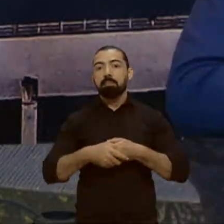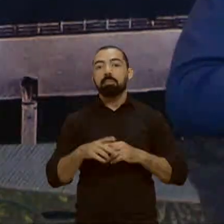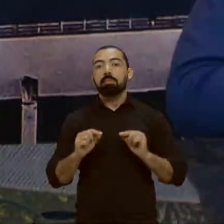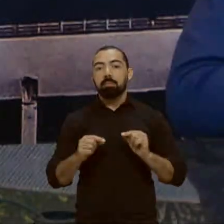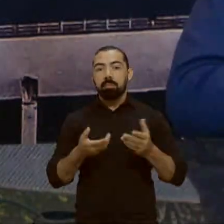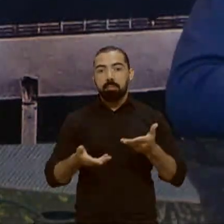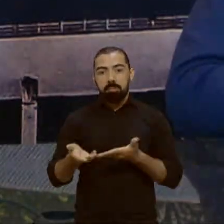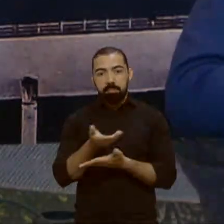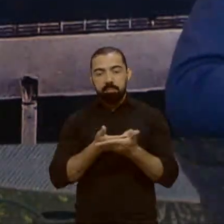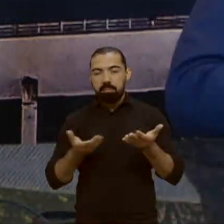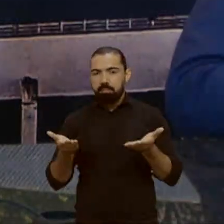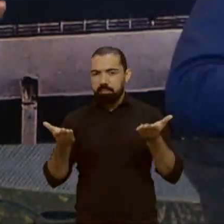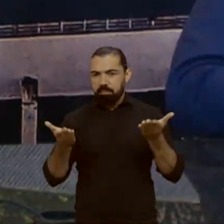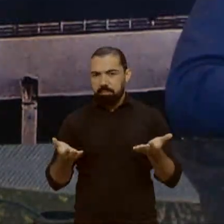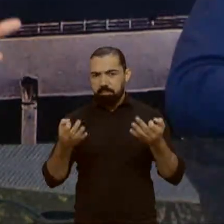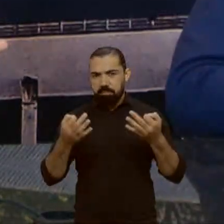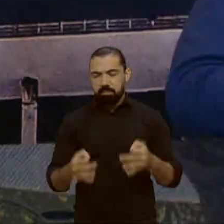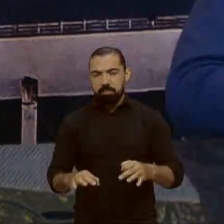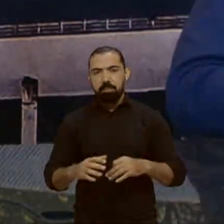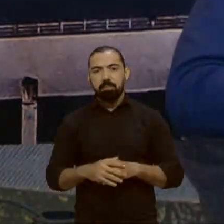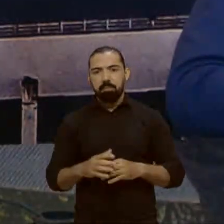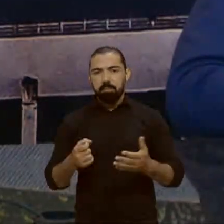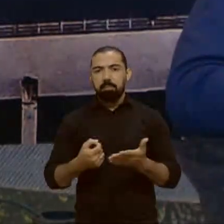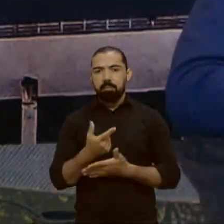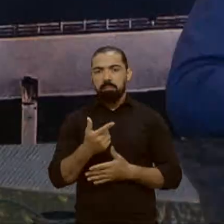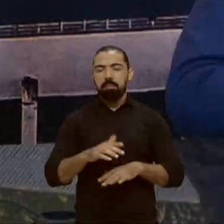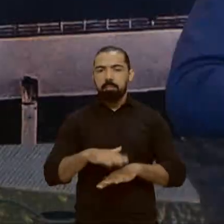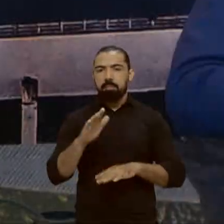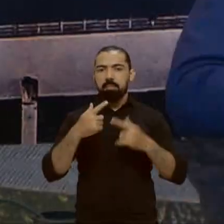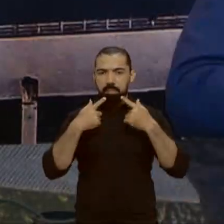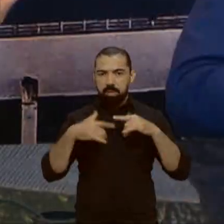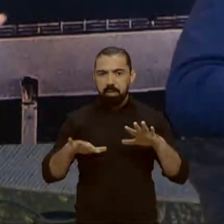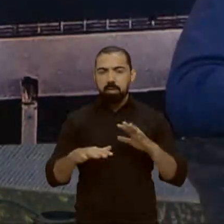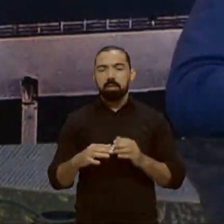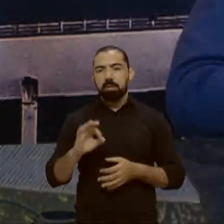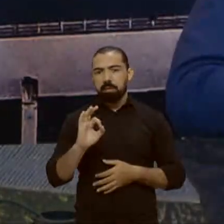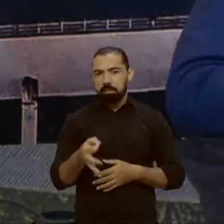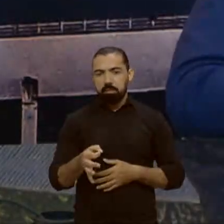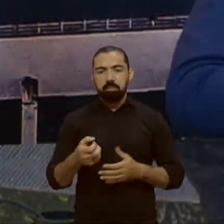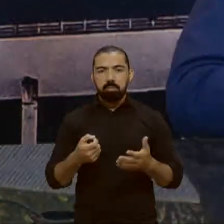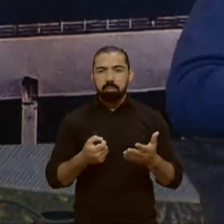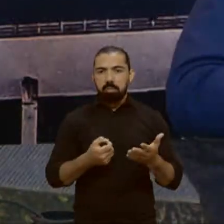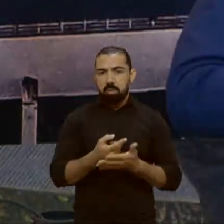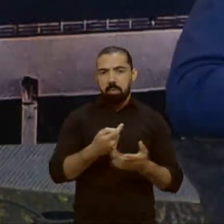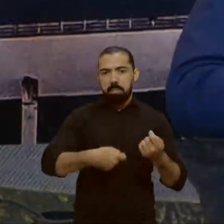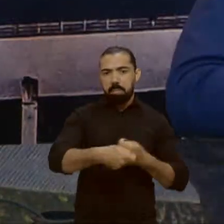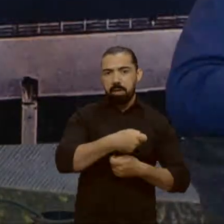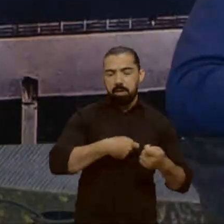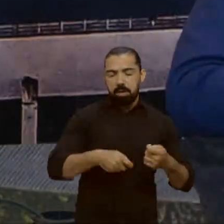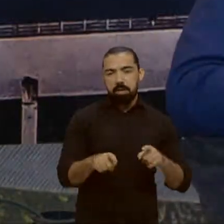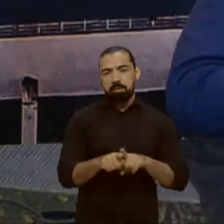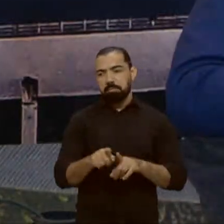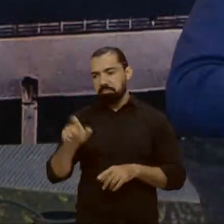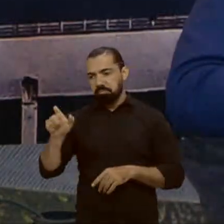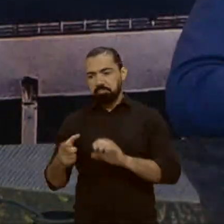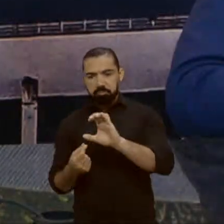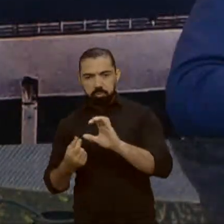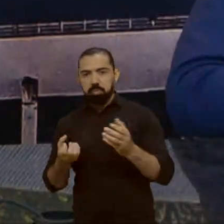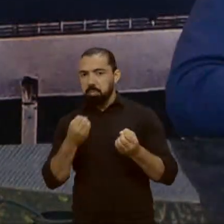seja equilibrada para que o consumo flua de forma mais saudável. Isso é bom para o mercado, isso é bom para todas as partes envolvidas.